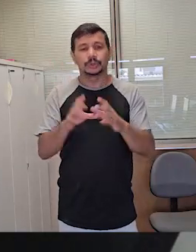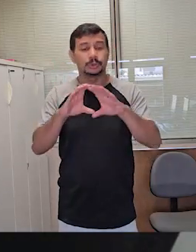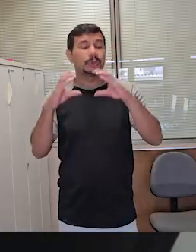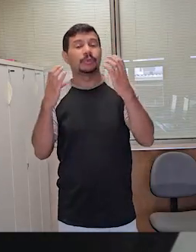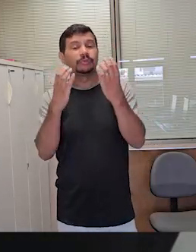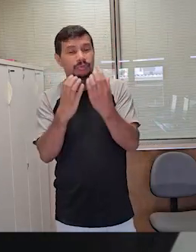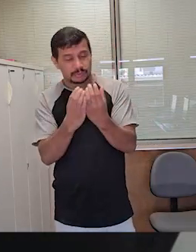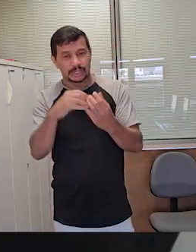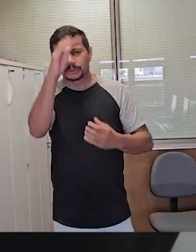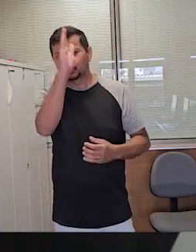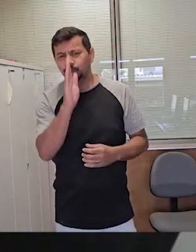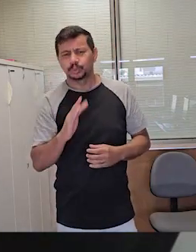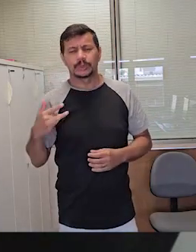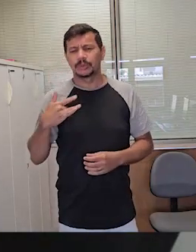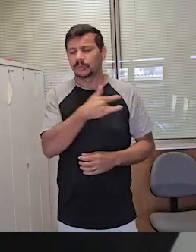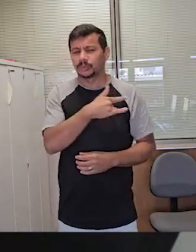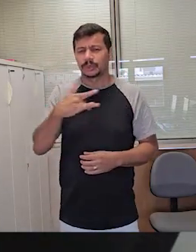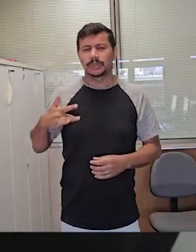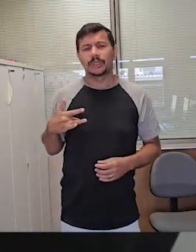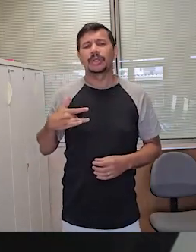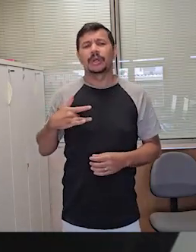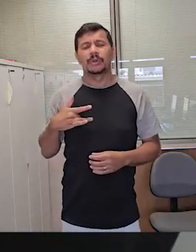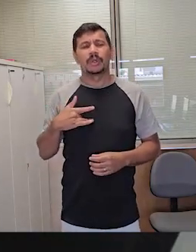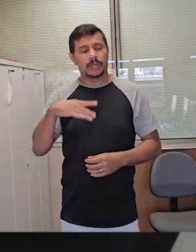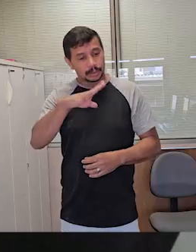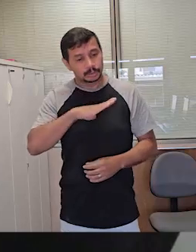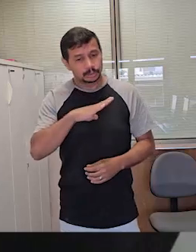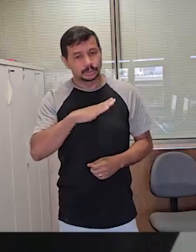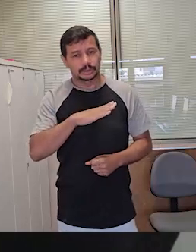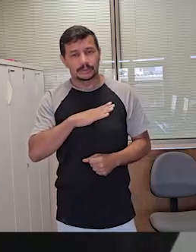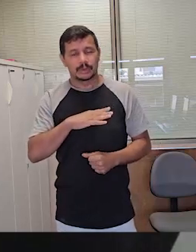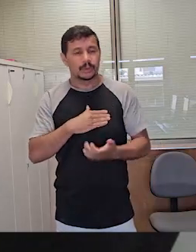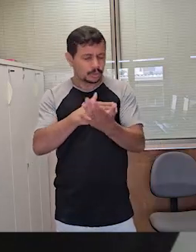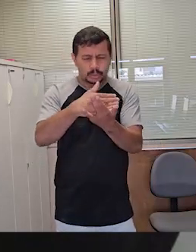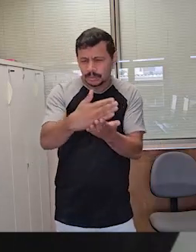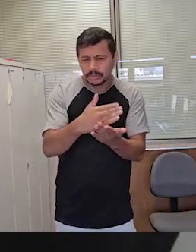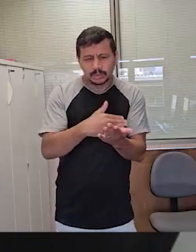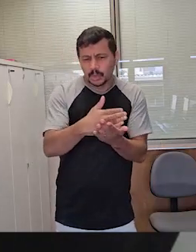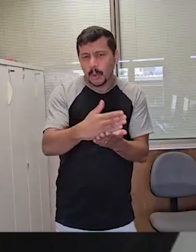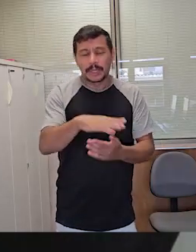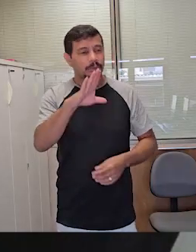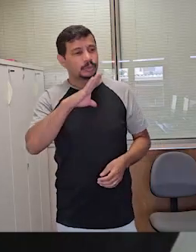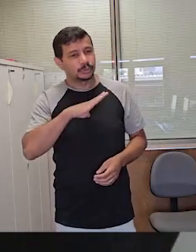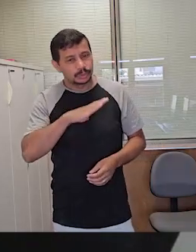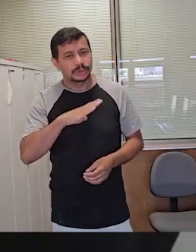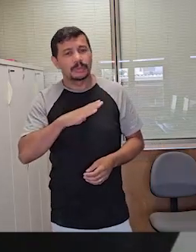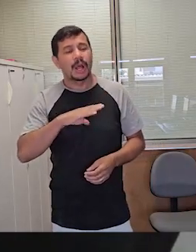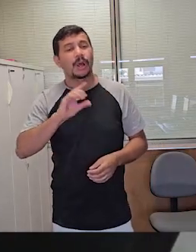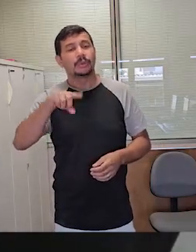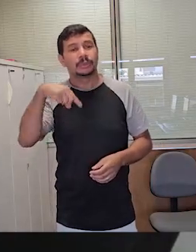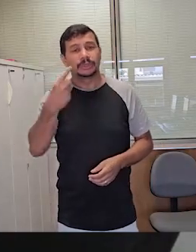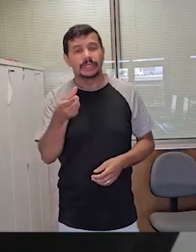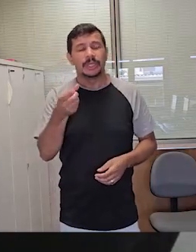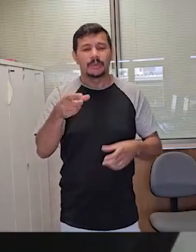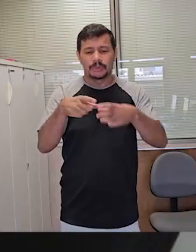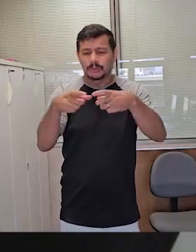de saúde, né? A Conferência Nacional de Saúde, a Conferência Municipal, né? Que tudo começa nas etapas municipais. Começa na etapa municipal, vai